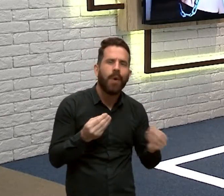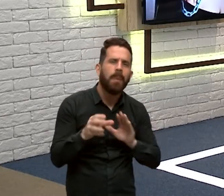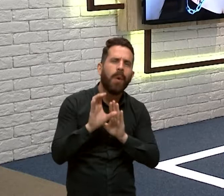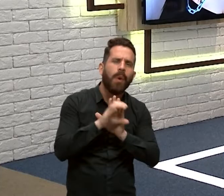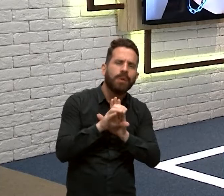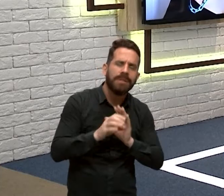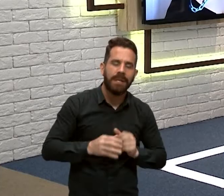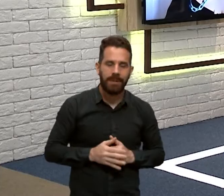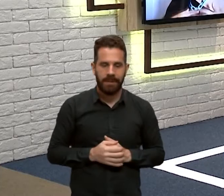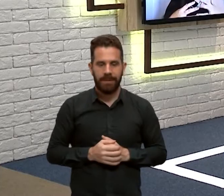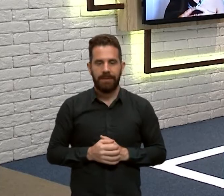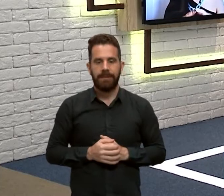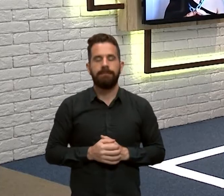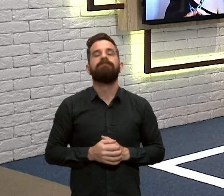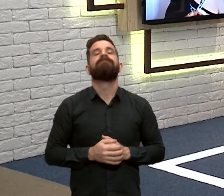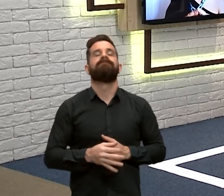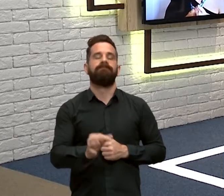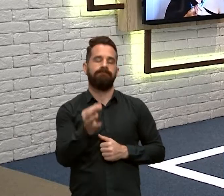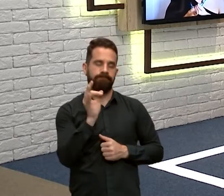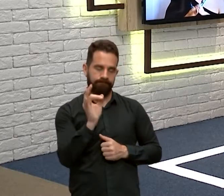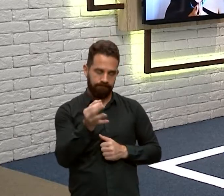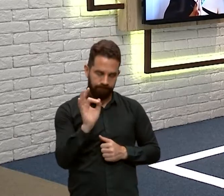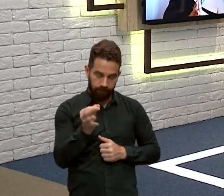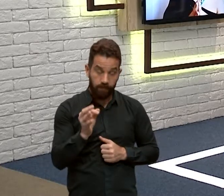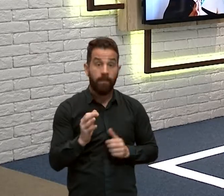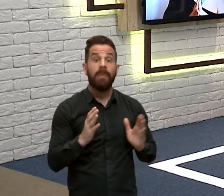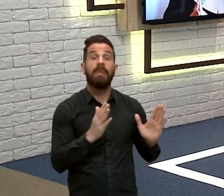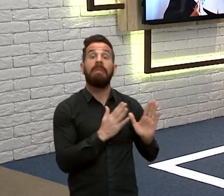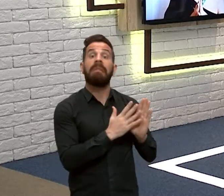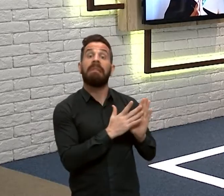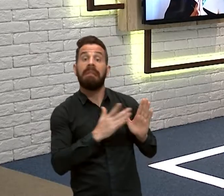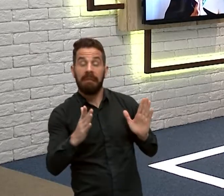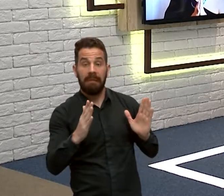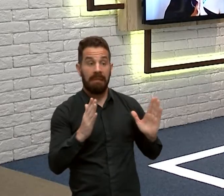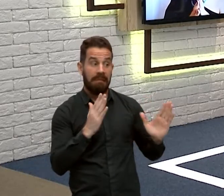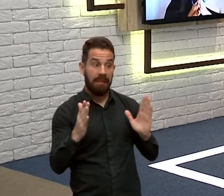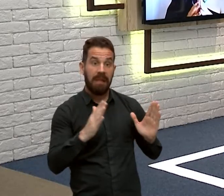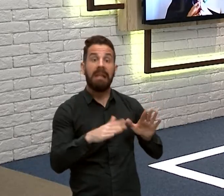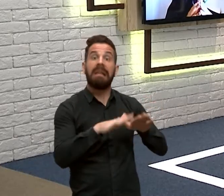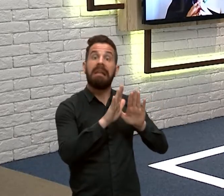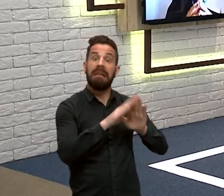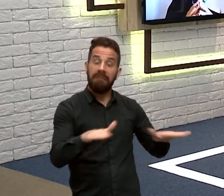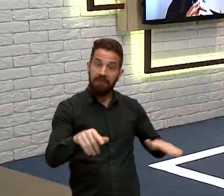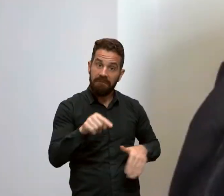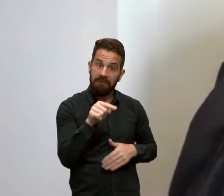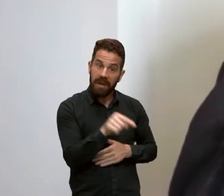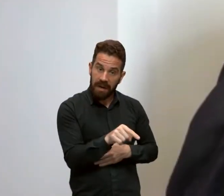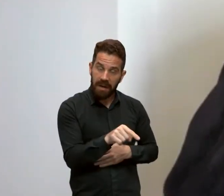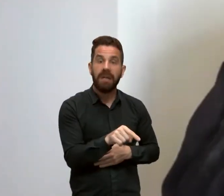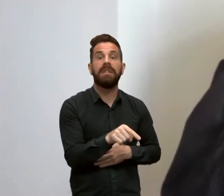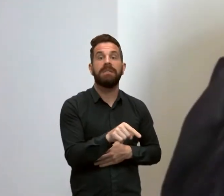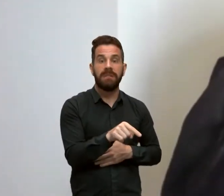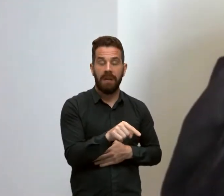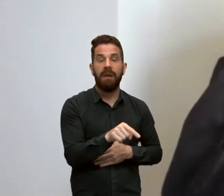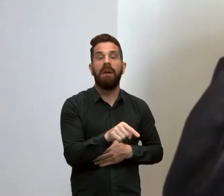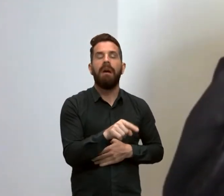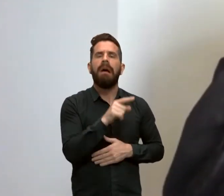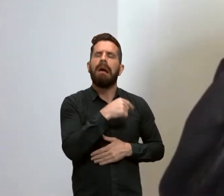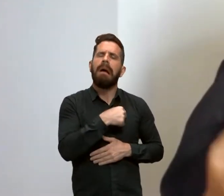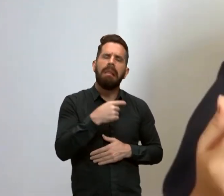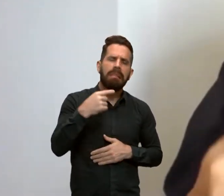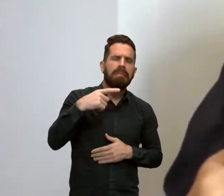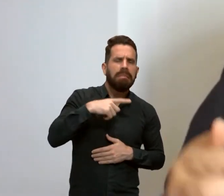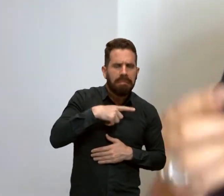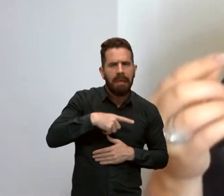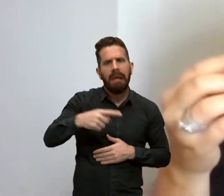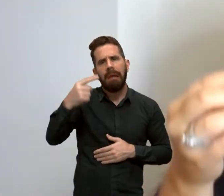sim. A infância, ela corresponde, Camila, a uma compreensão